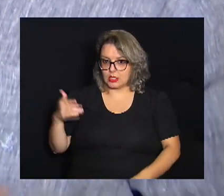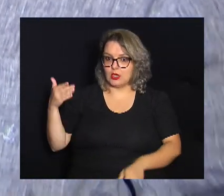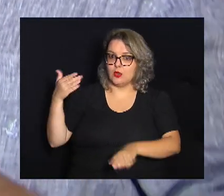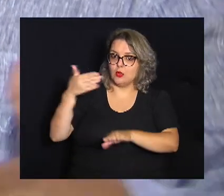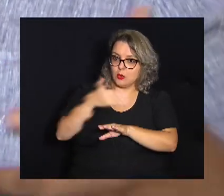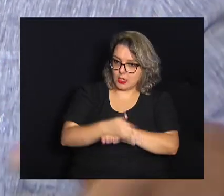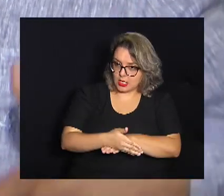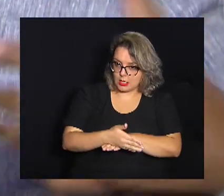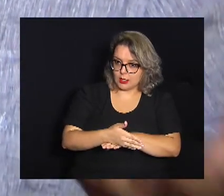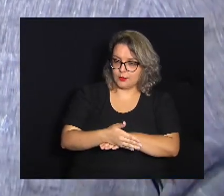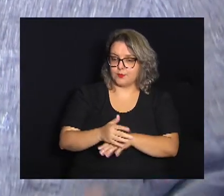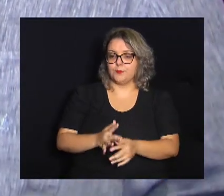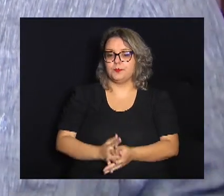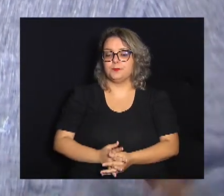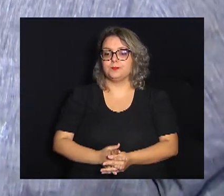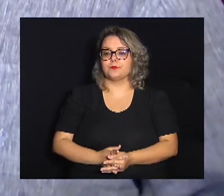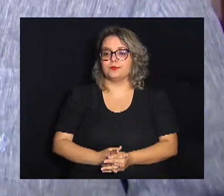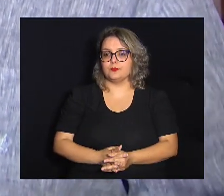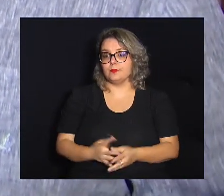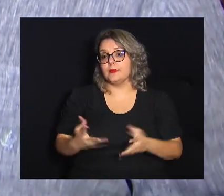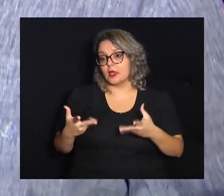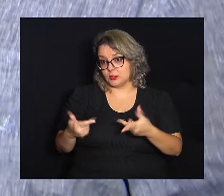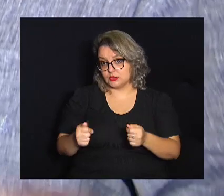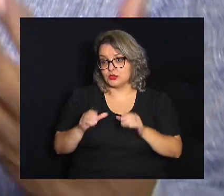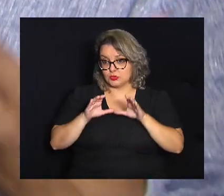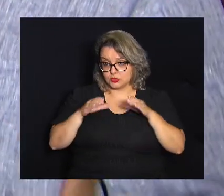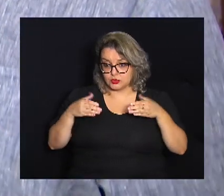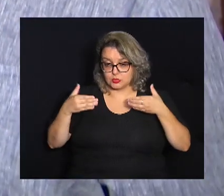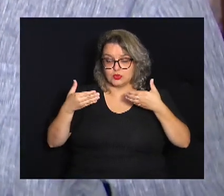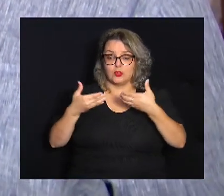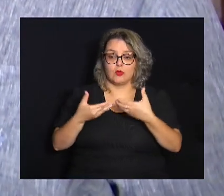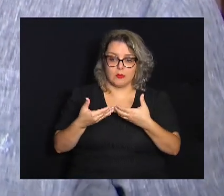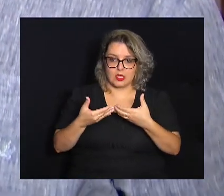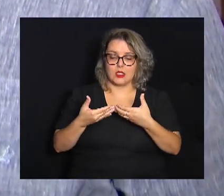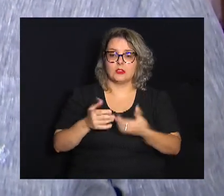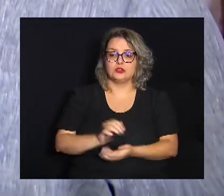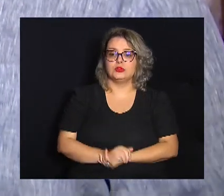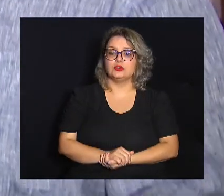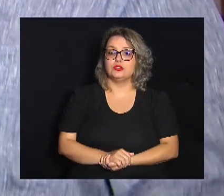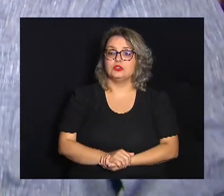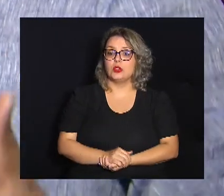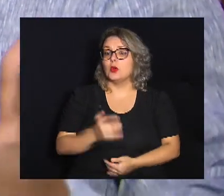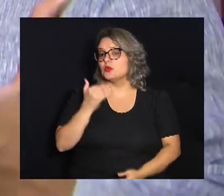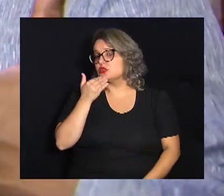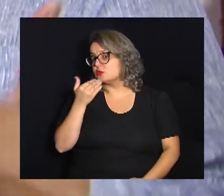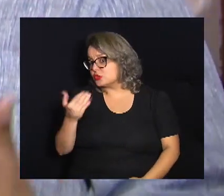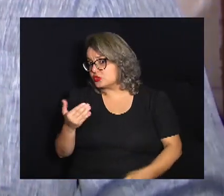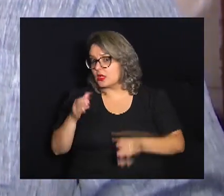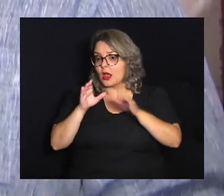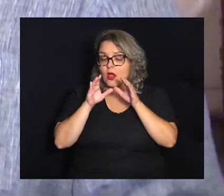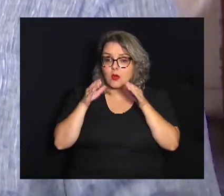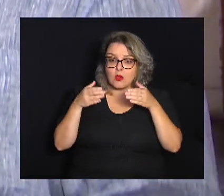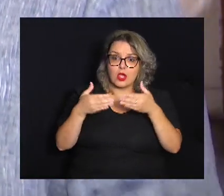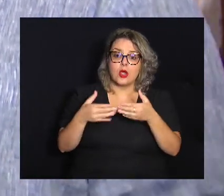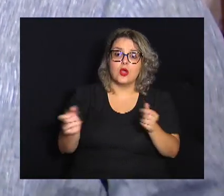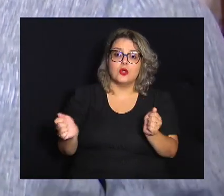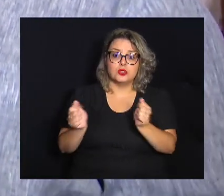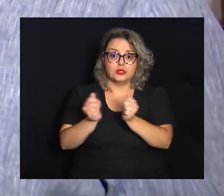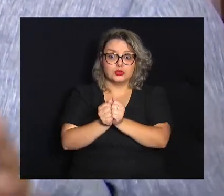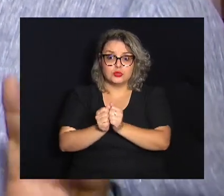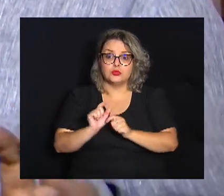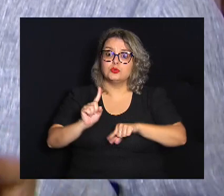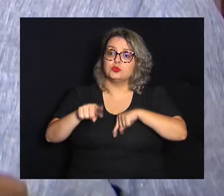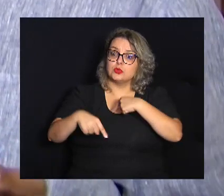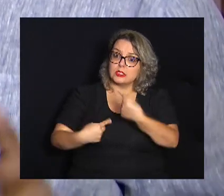de todos os conferencistas, as demandas da conferência, junto com as